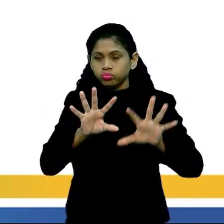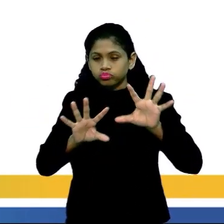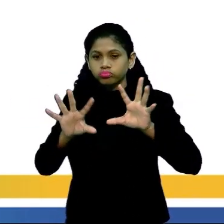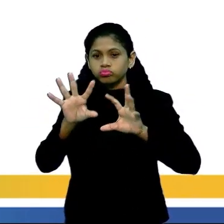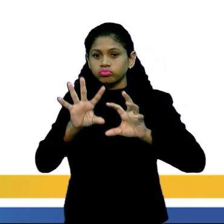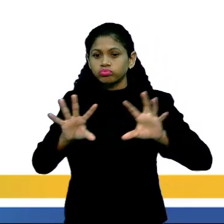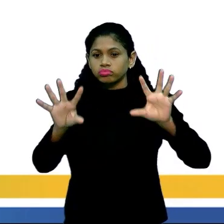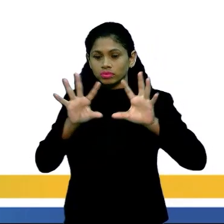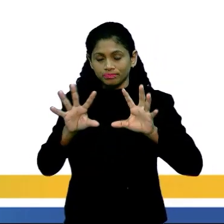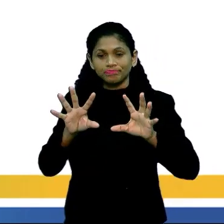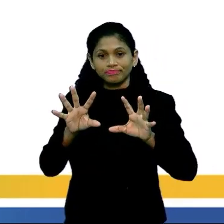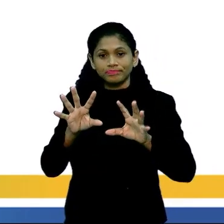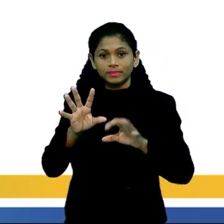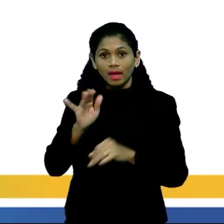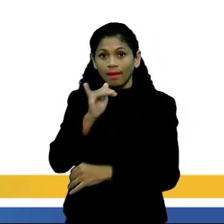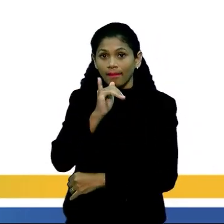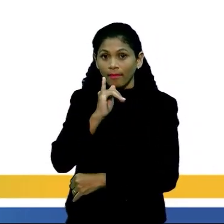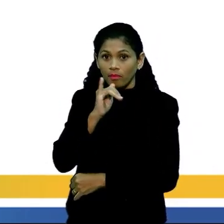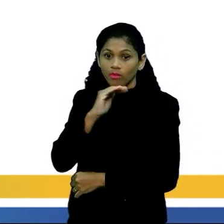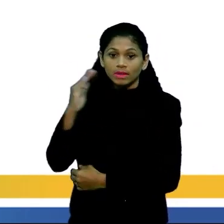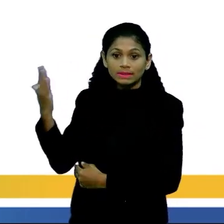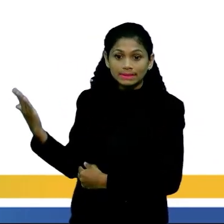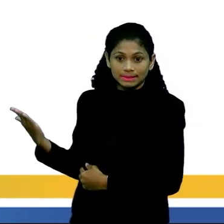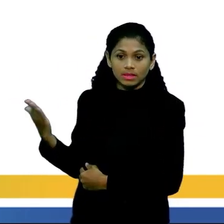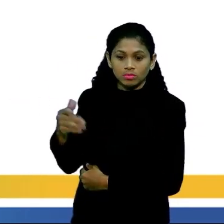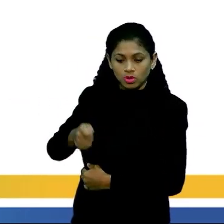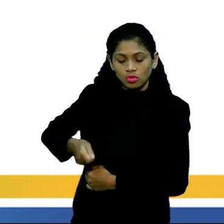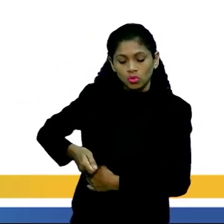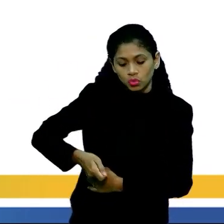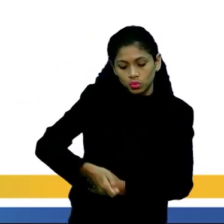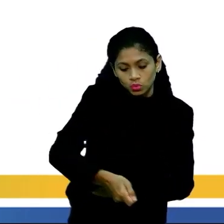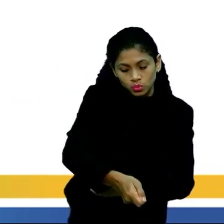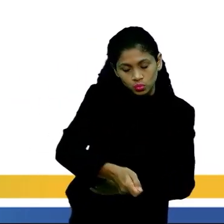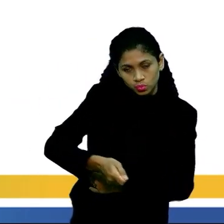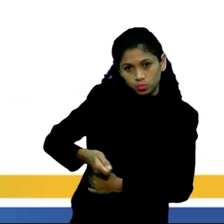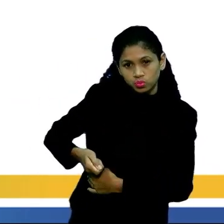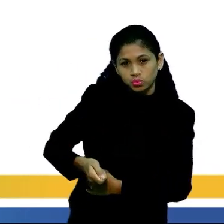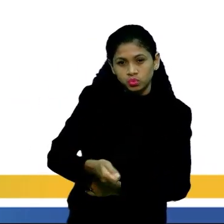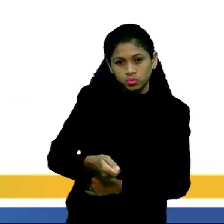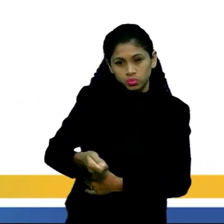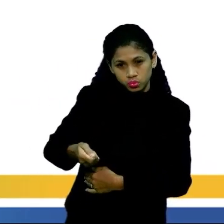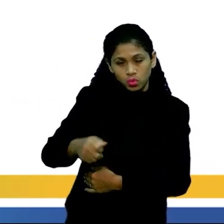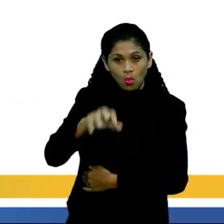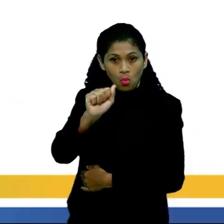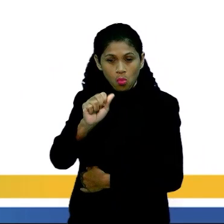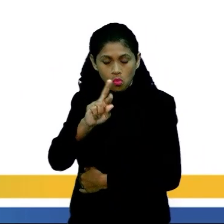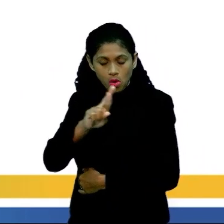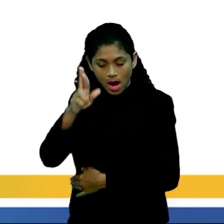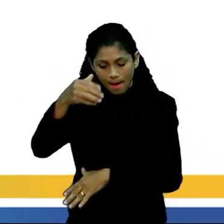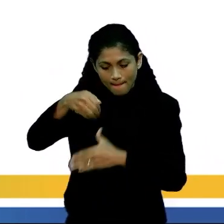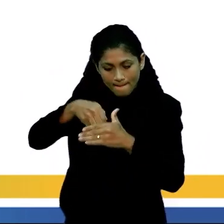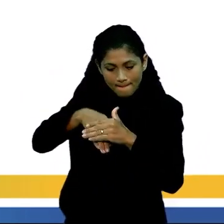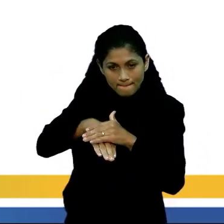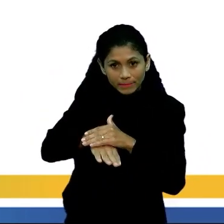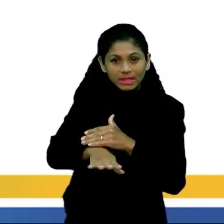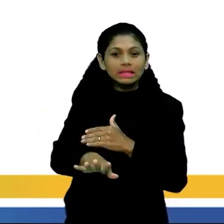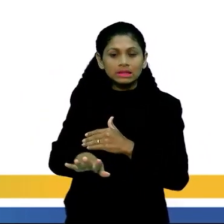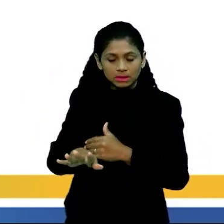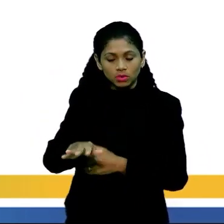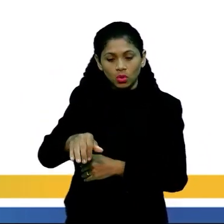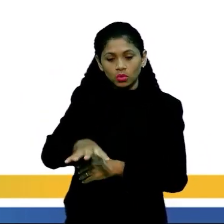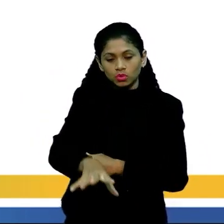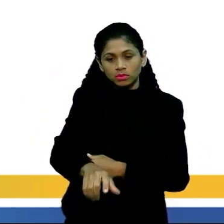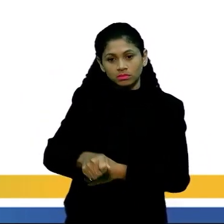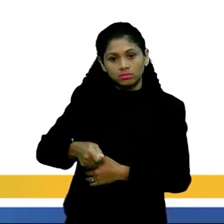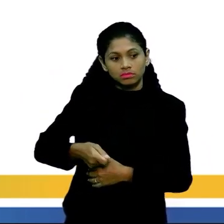aspirador de pó, por exemplo. Então, o ar ele passa no decorrer da mistura, então aquele ar passa pelo